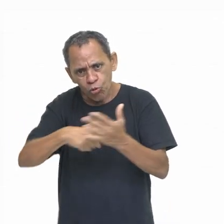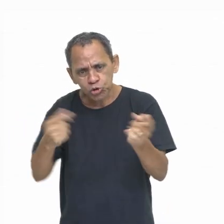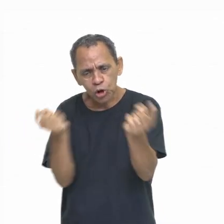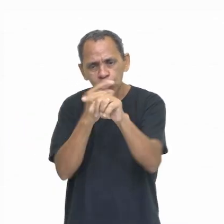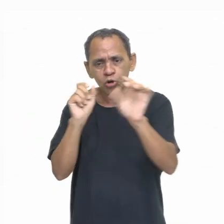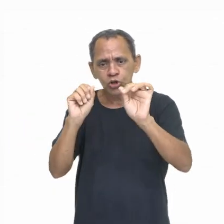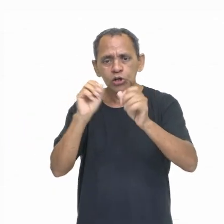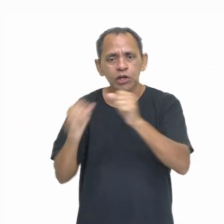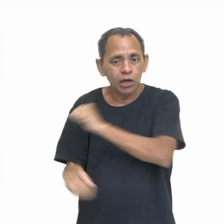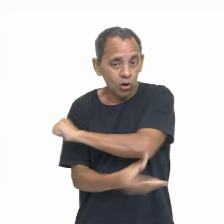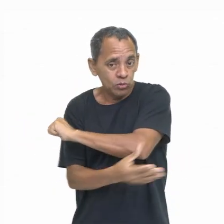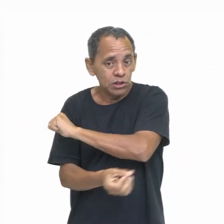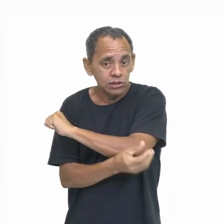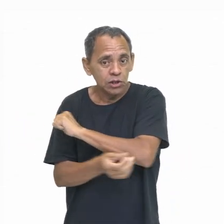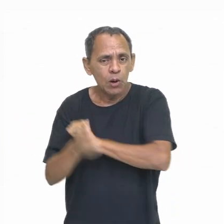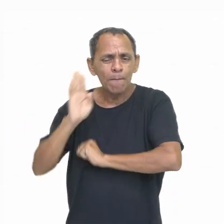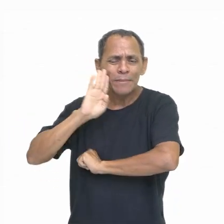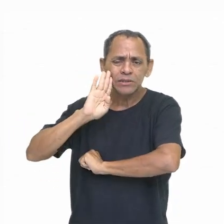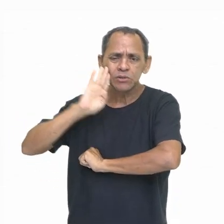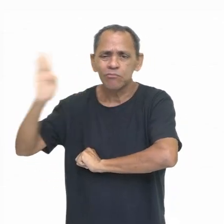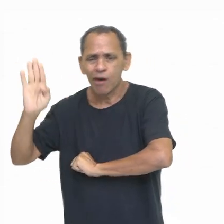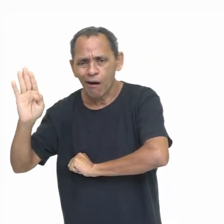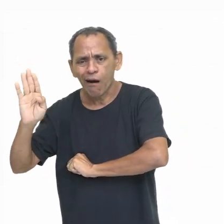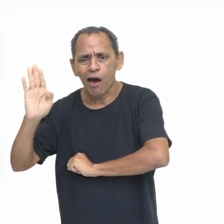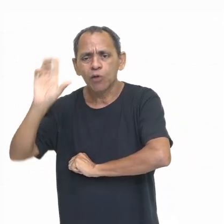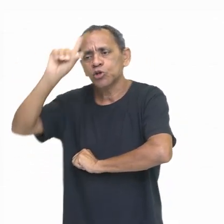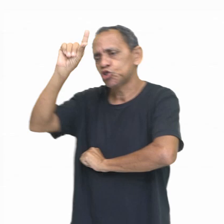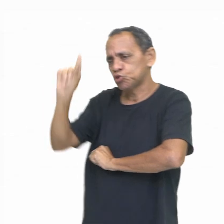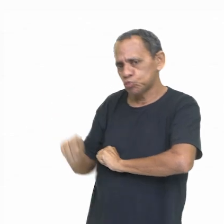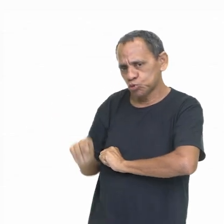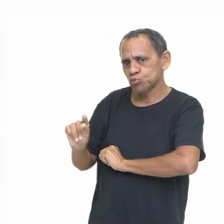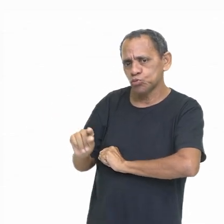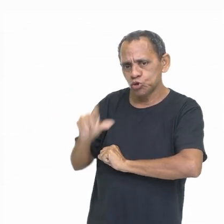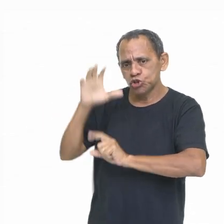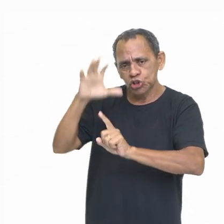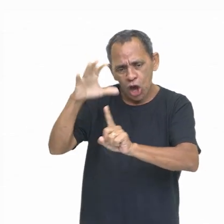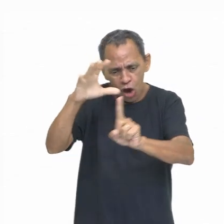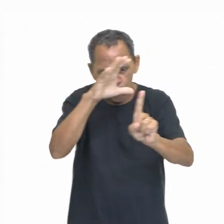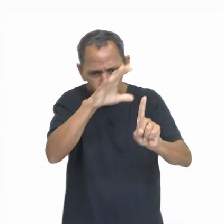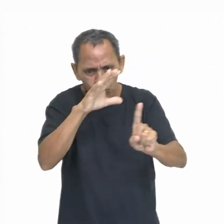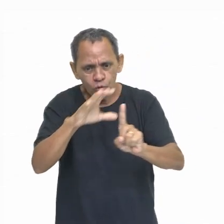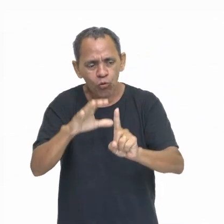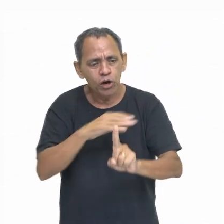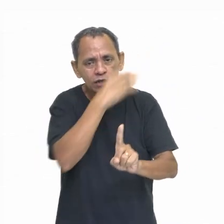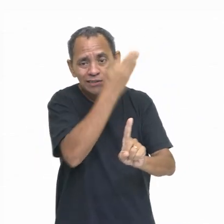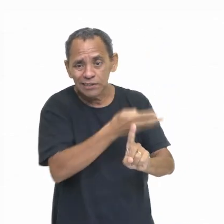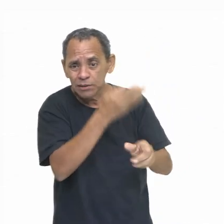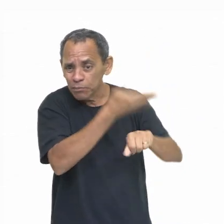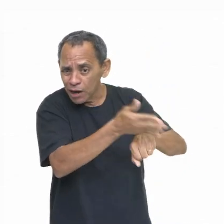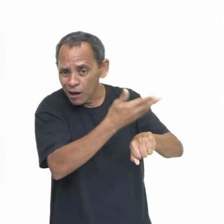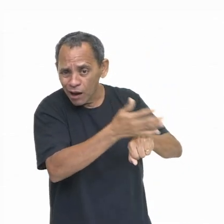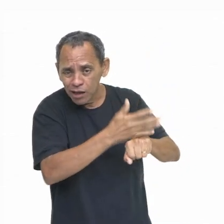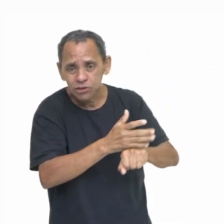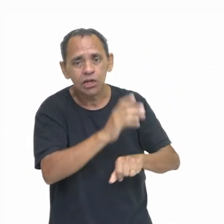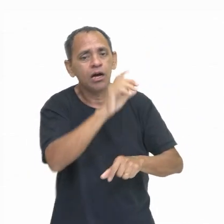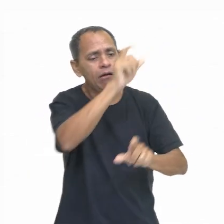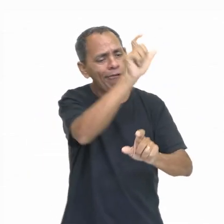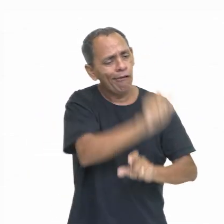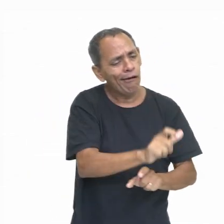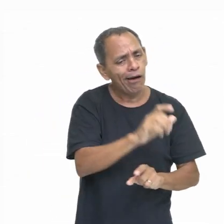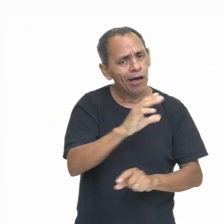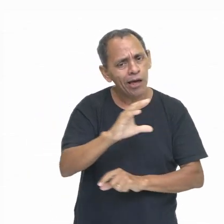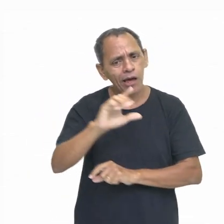essenciais para reduzir a influência do clientelismo. Então, quanto menos